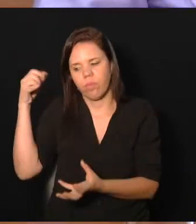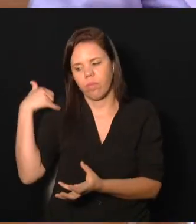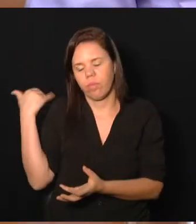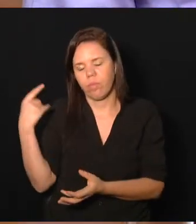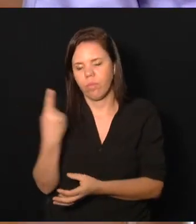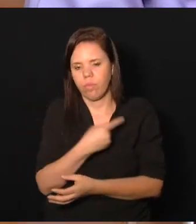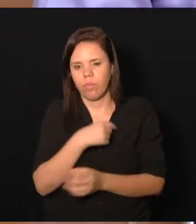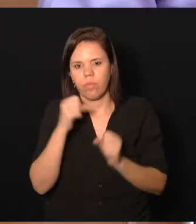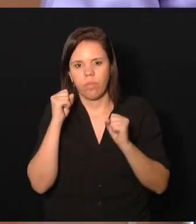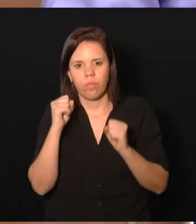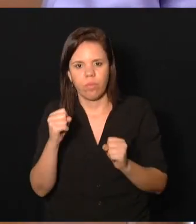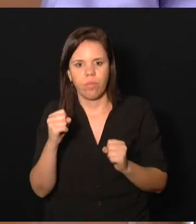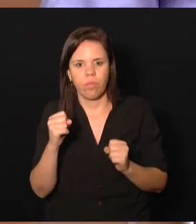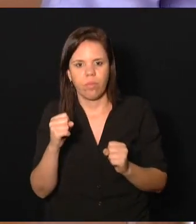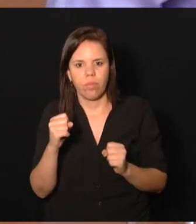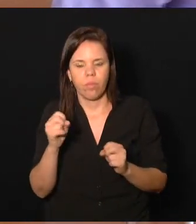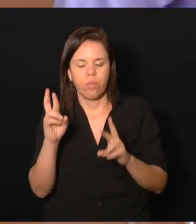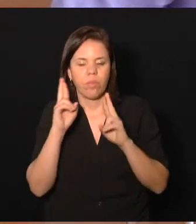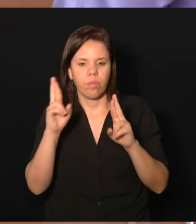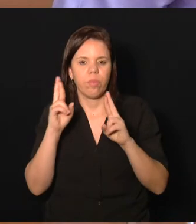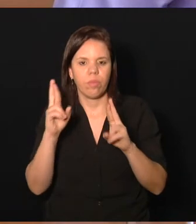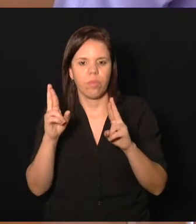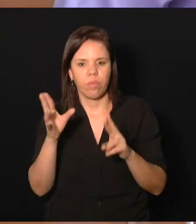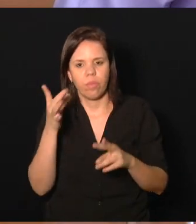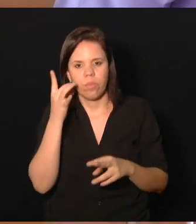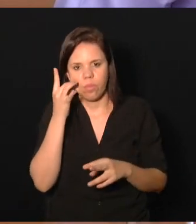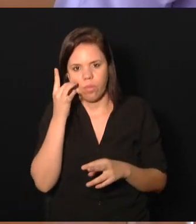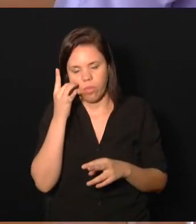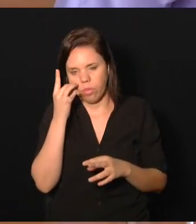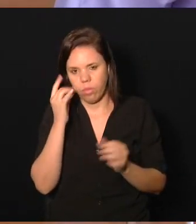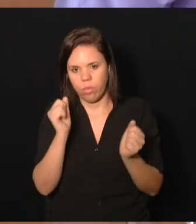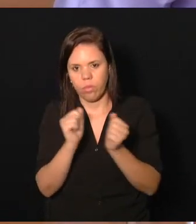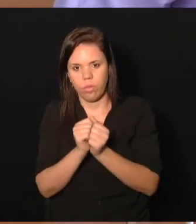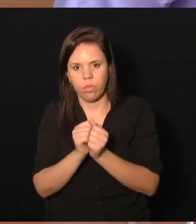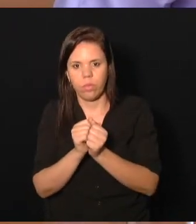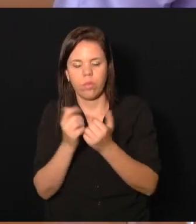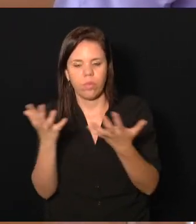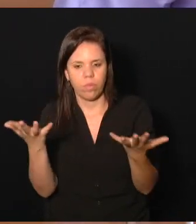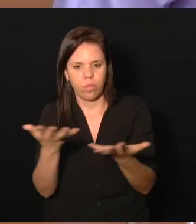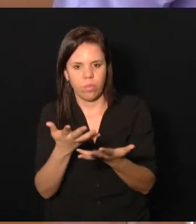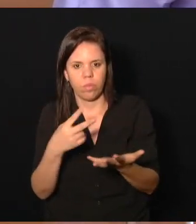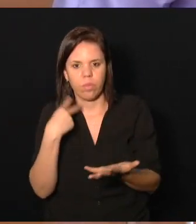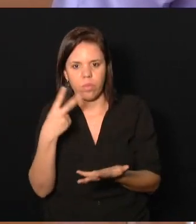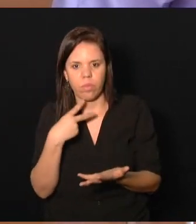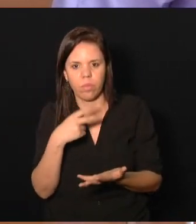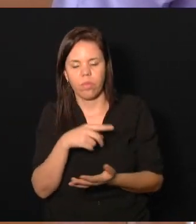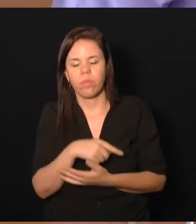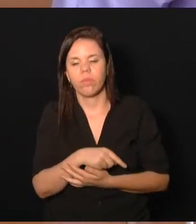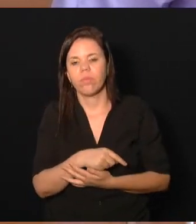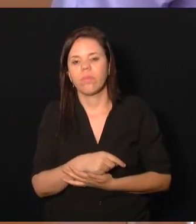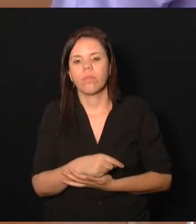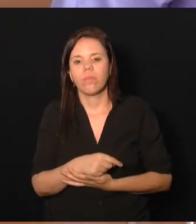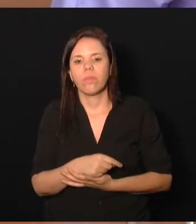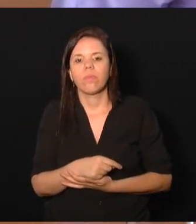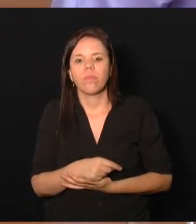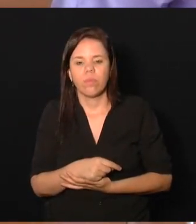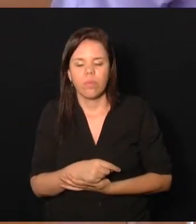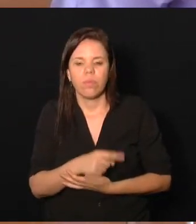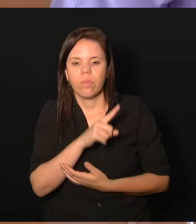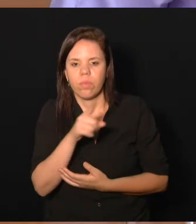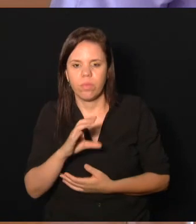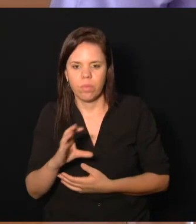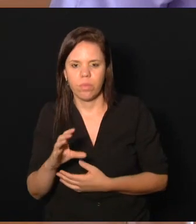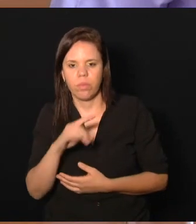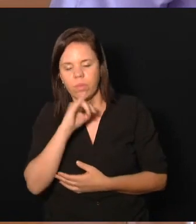né? Eu espero poder presenciar juntamente com o vereador José Carlos Gilcinaide, que nós temos quase a mesma faixa